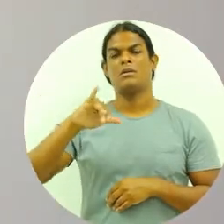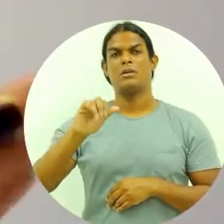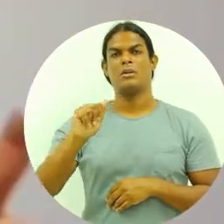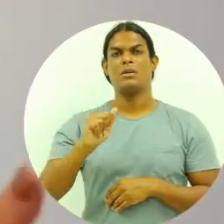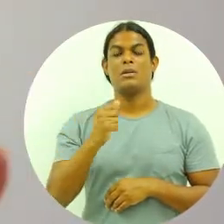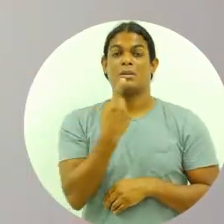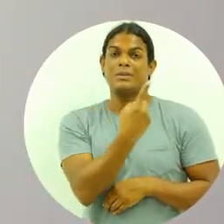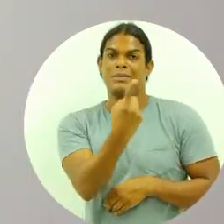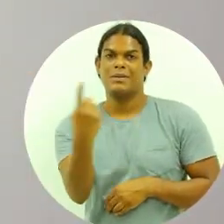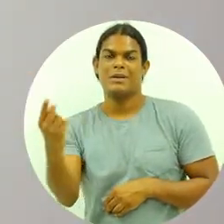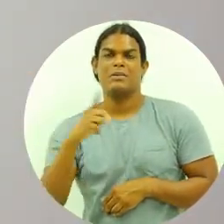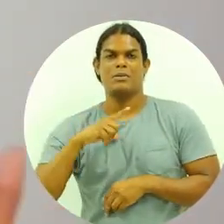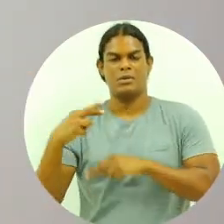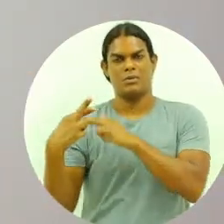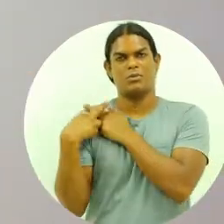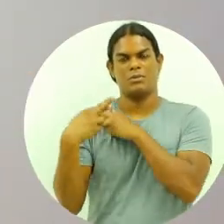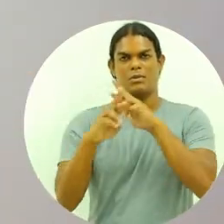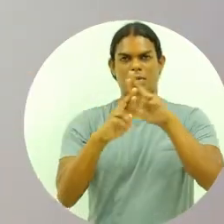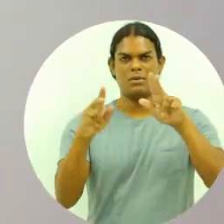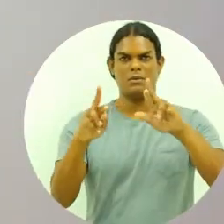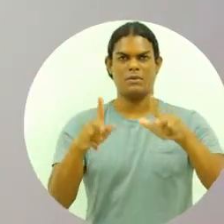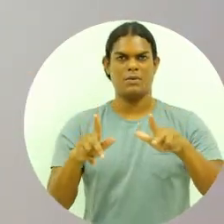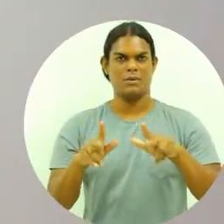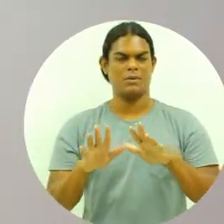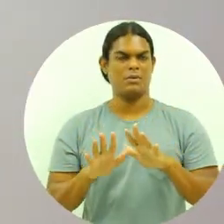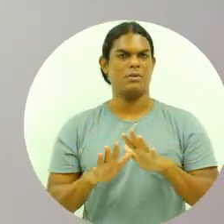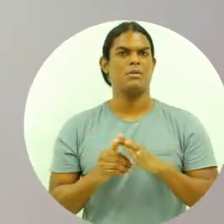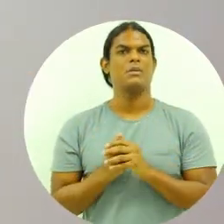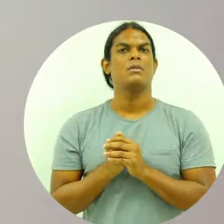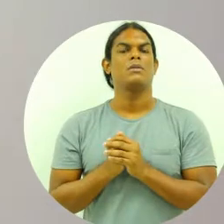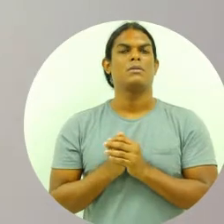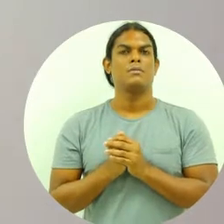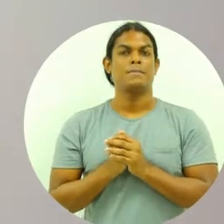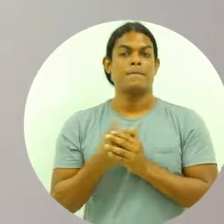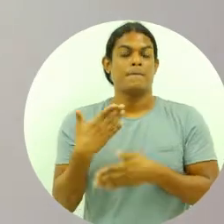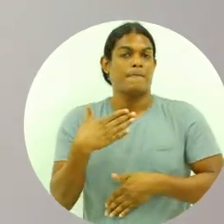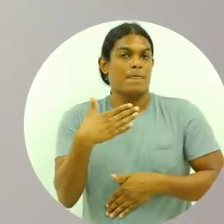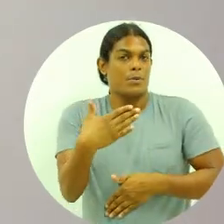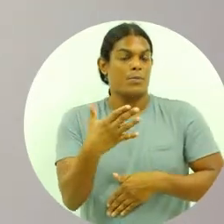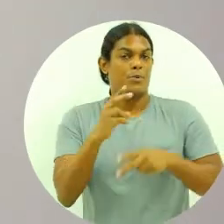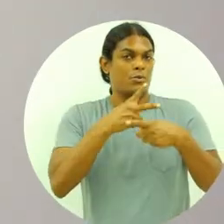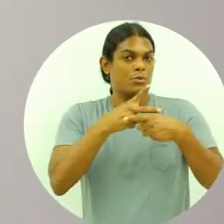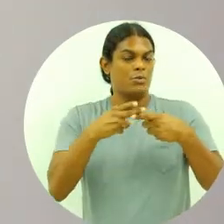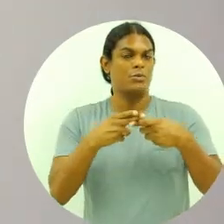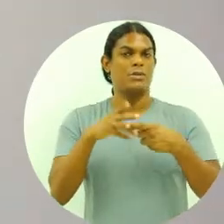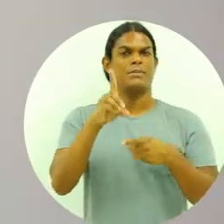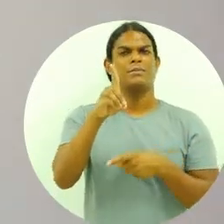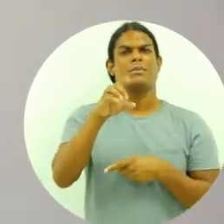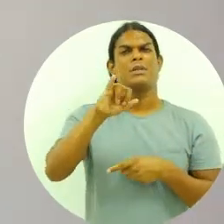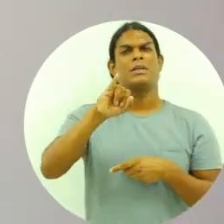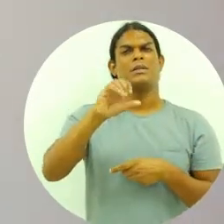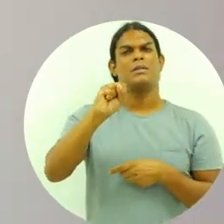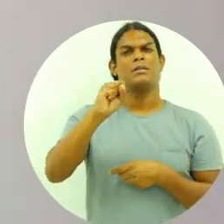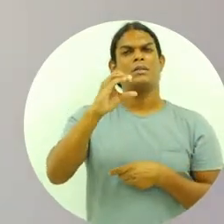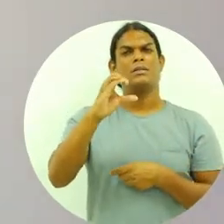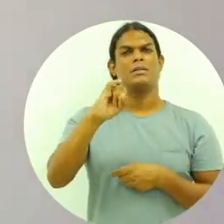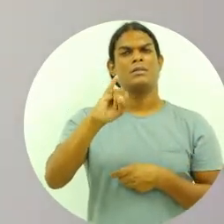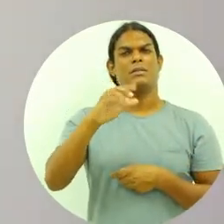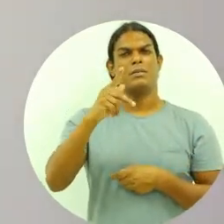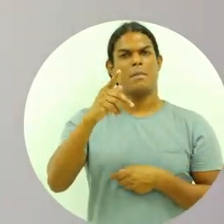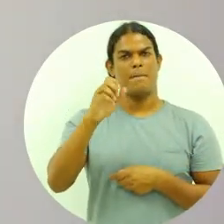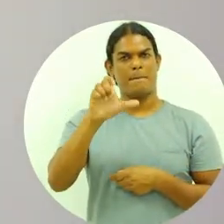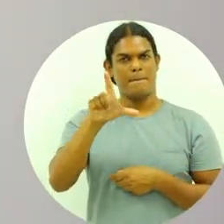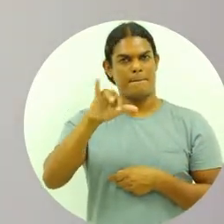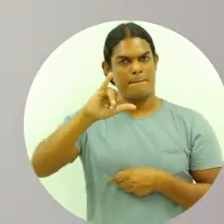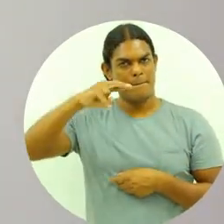responsabilidade determinada pelo poder hierárquico da administração pública. A seguir, nós temos o poder disciplinar.